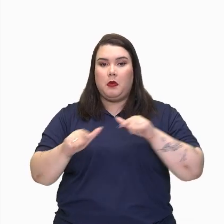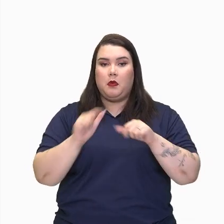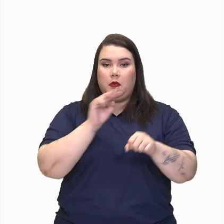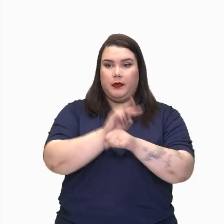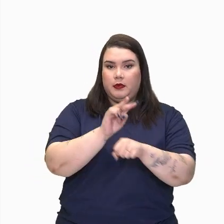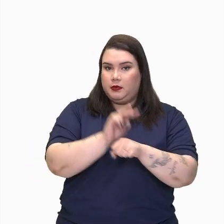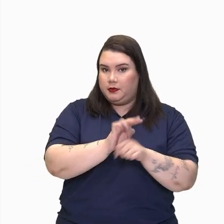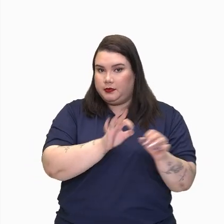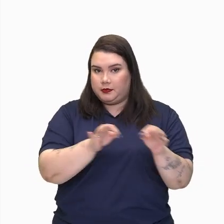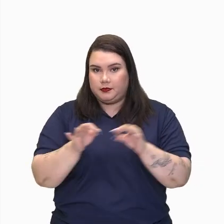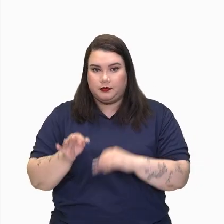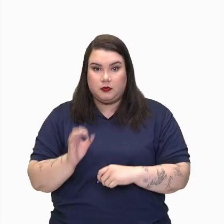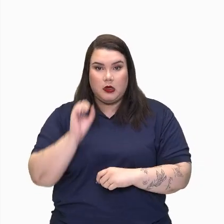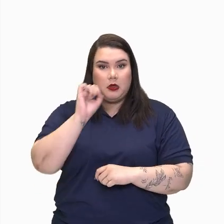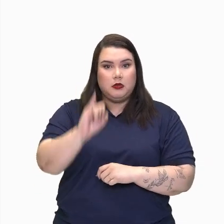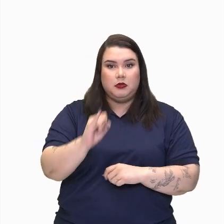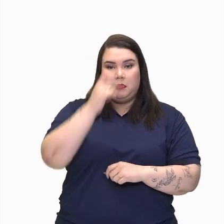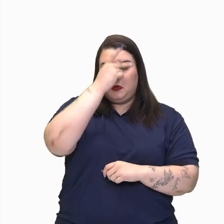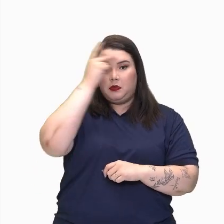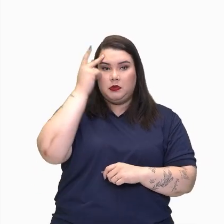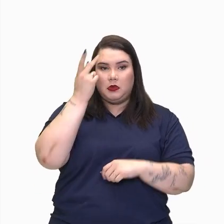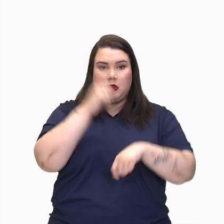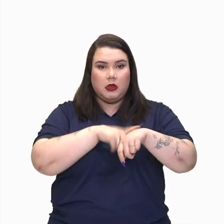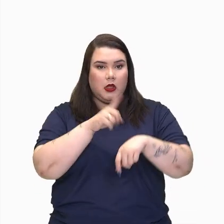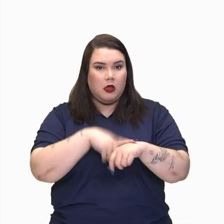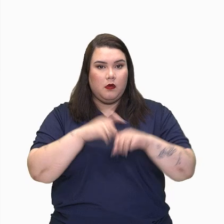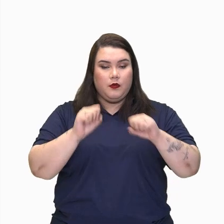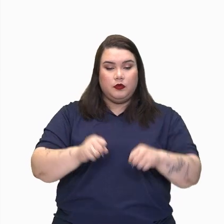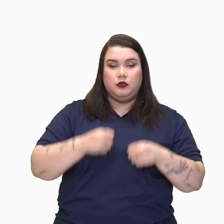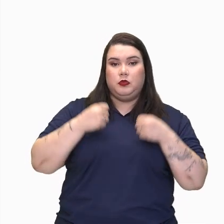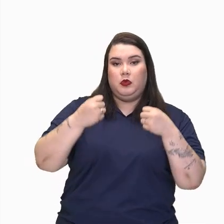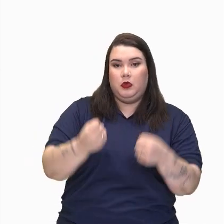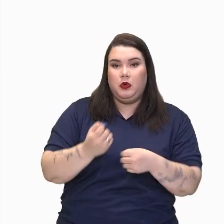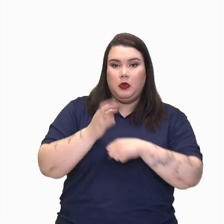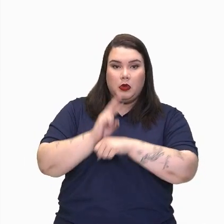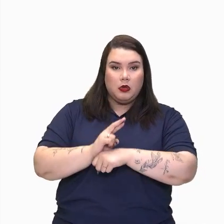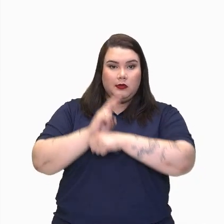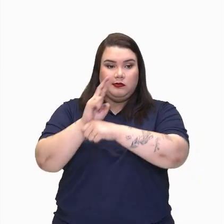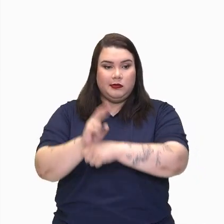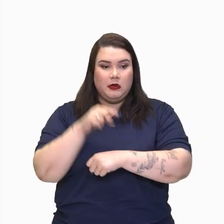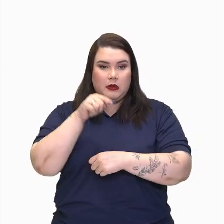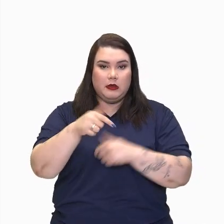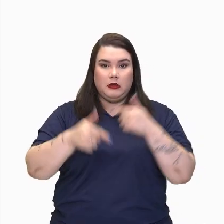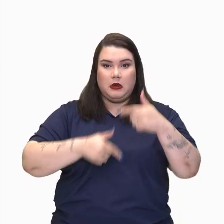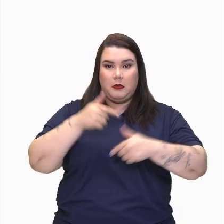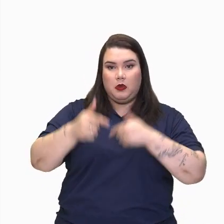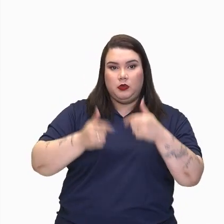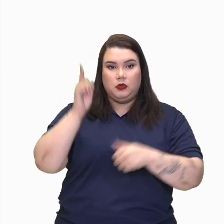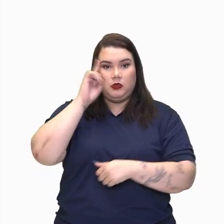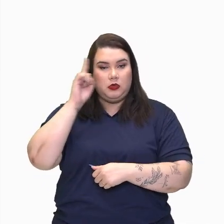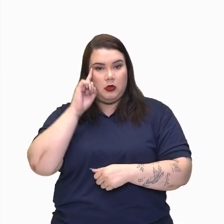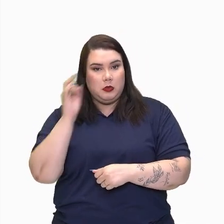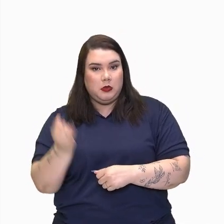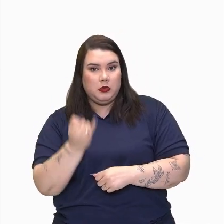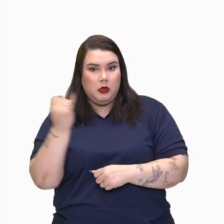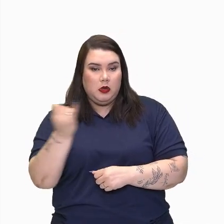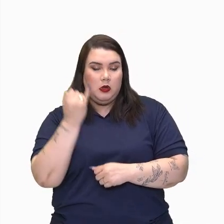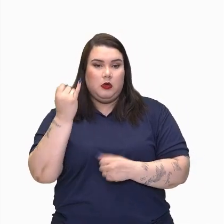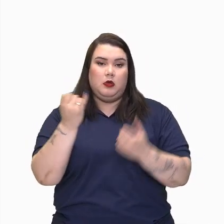ok? Se ninguém investisse tempo, esforços e recursos nessas tarefas diárias